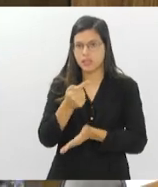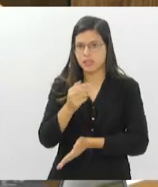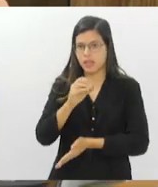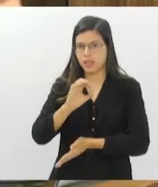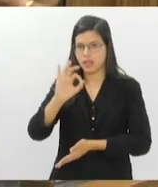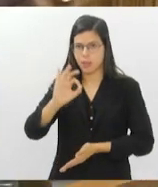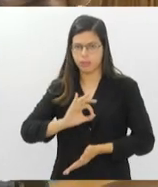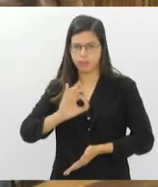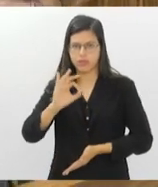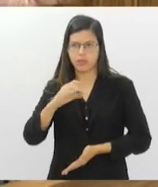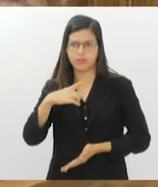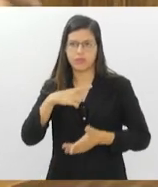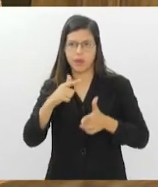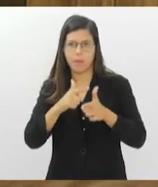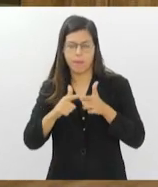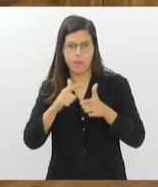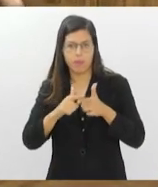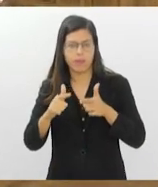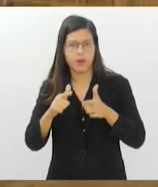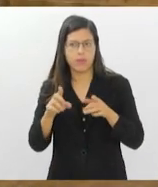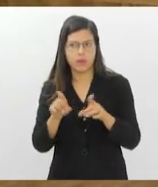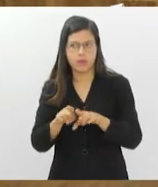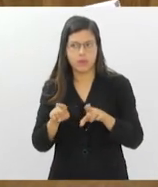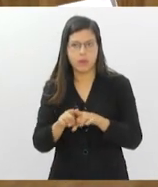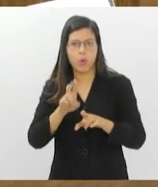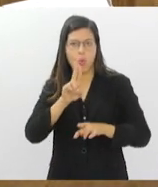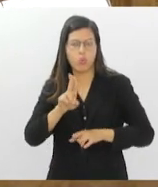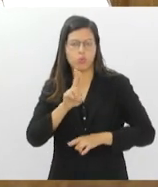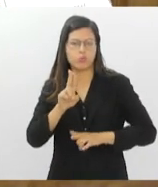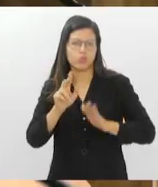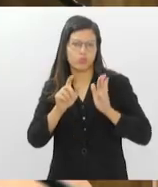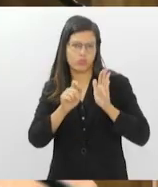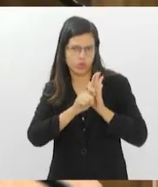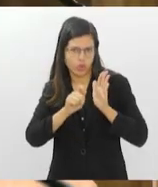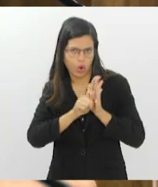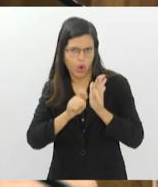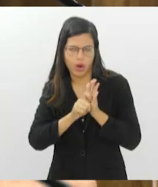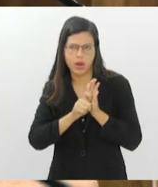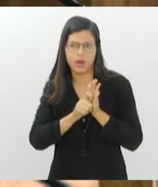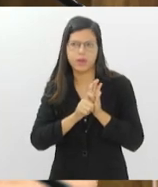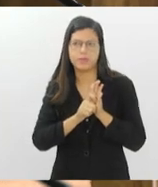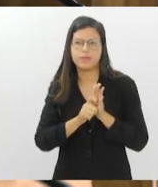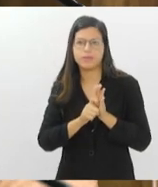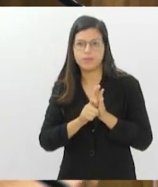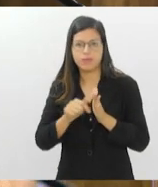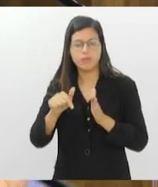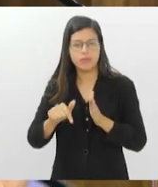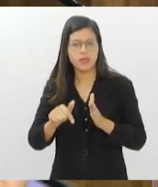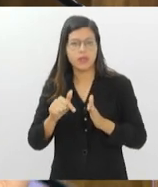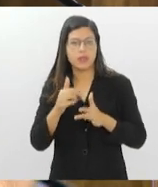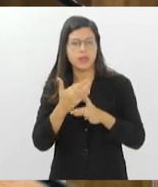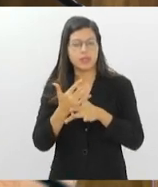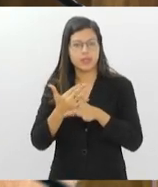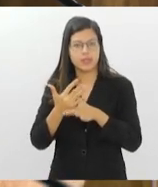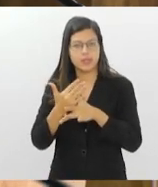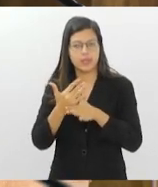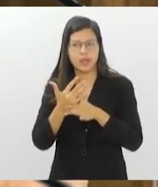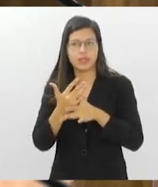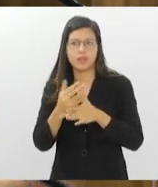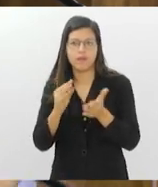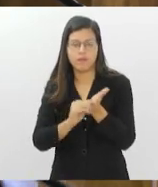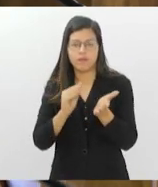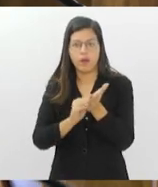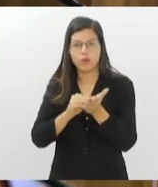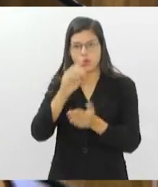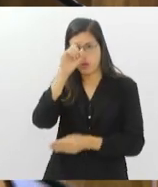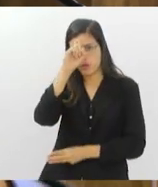70% possuem problemas relacionados ao uso abusivo de drogas. O maior gargalo no município é a falta de clínicas